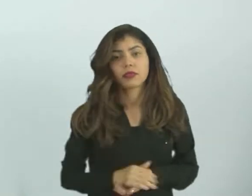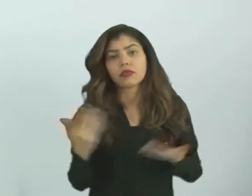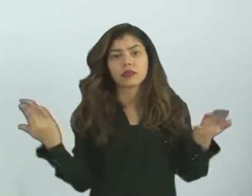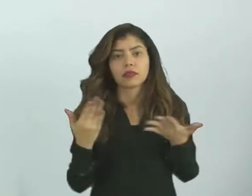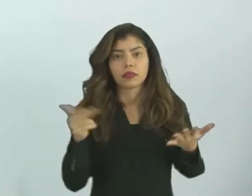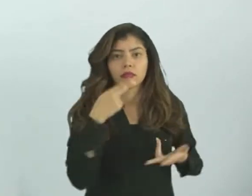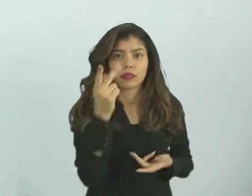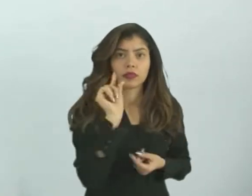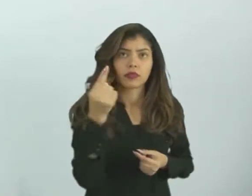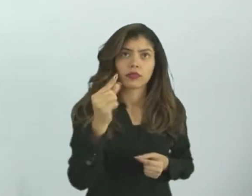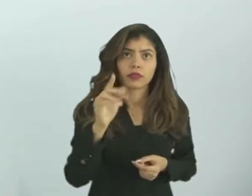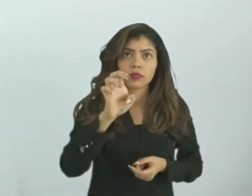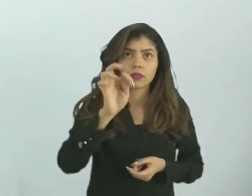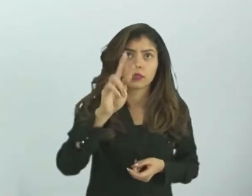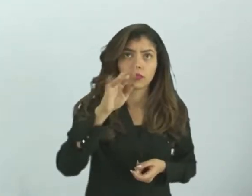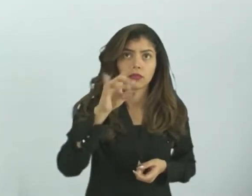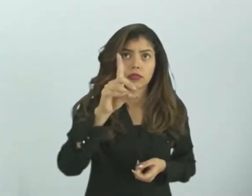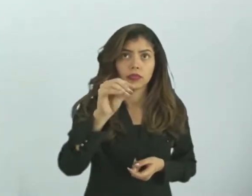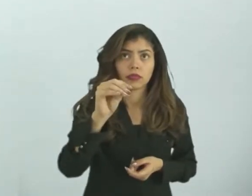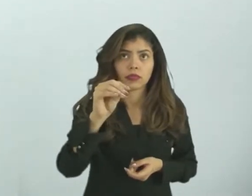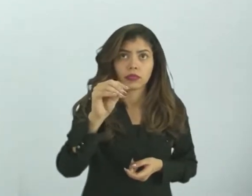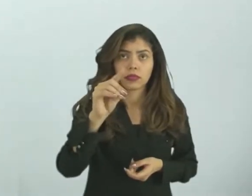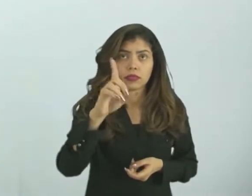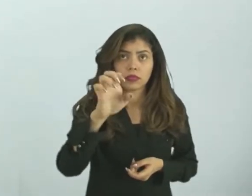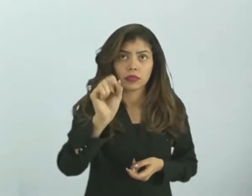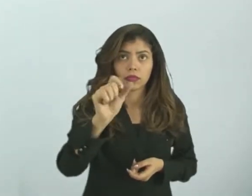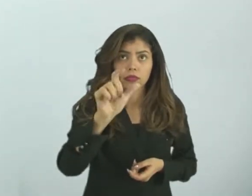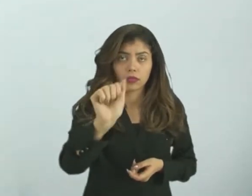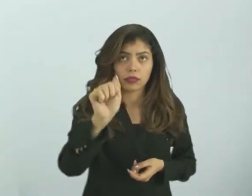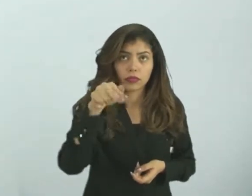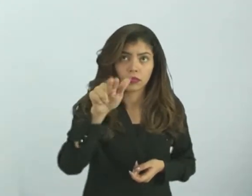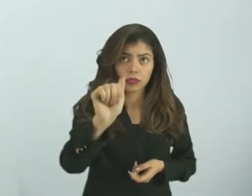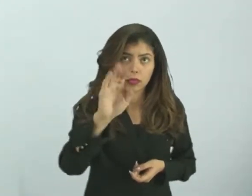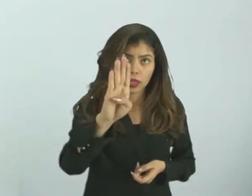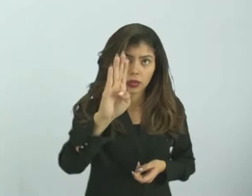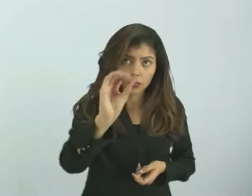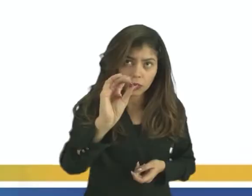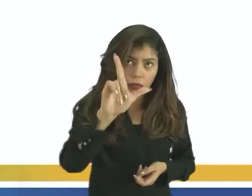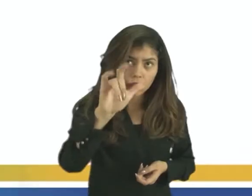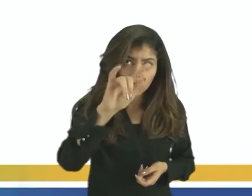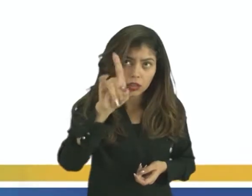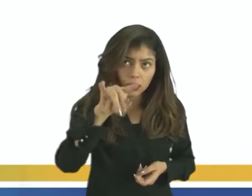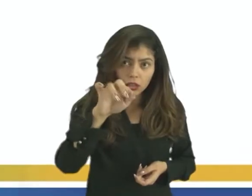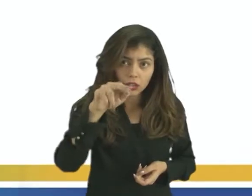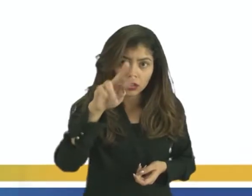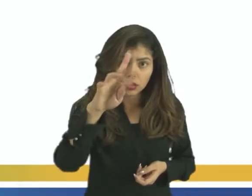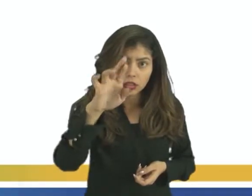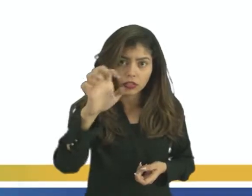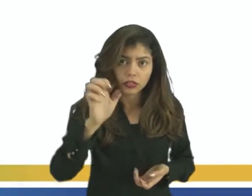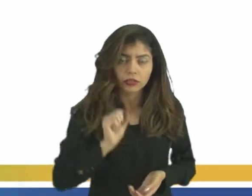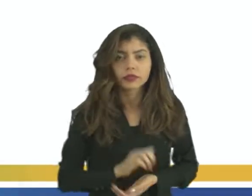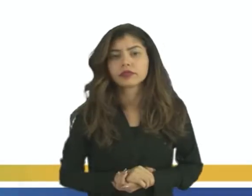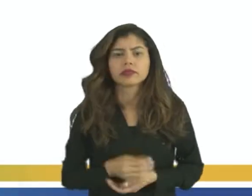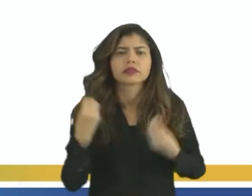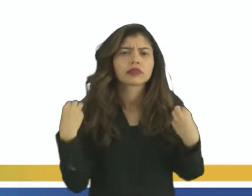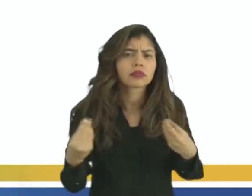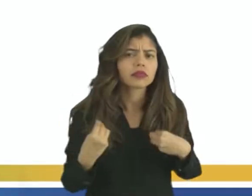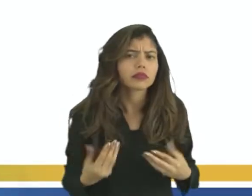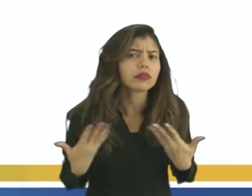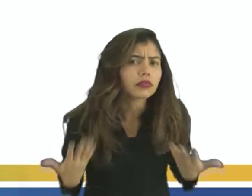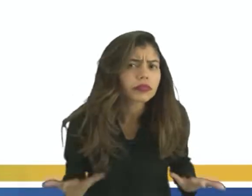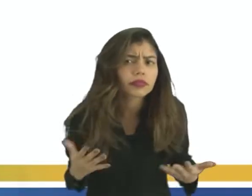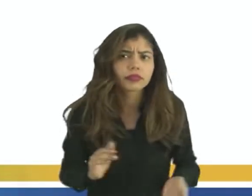vamos falar sobre esteroides anabolizantes para o 9º ano. O que são os esteroides anabolizantes, né? Para que